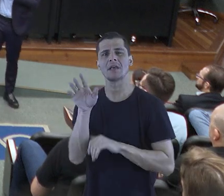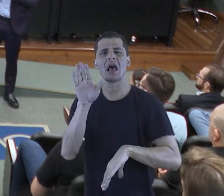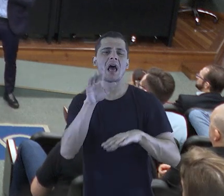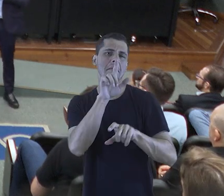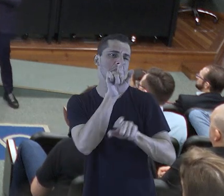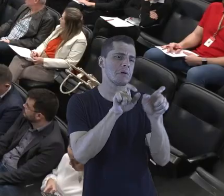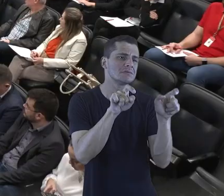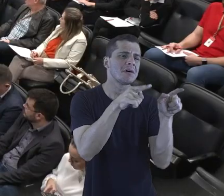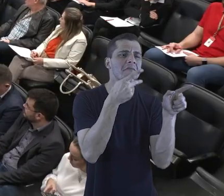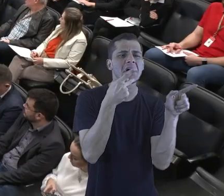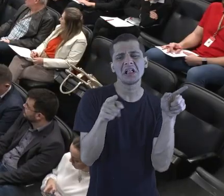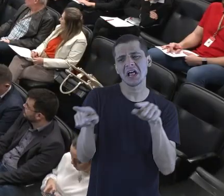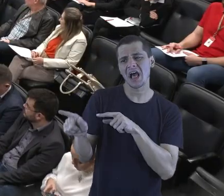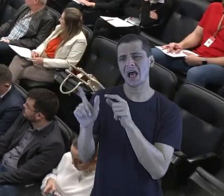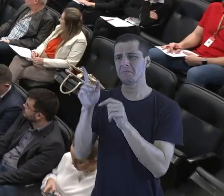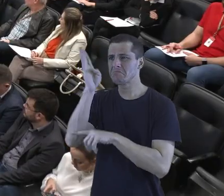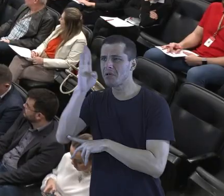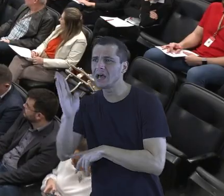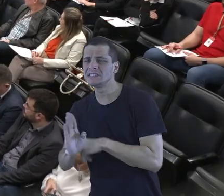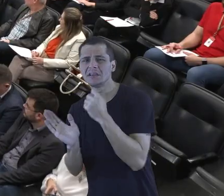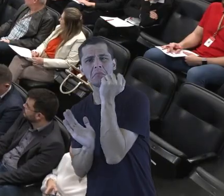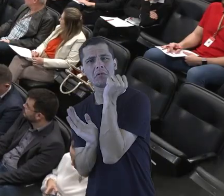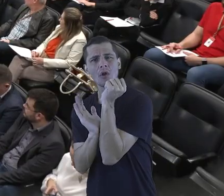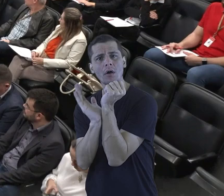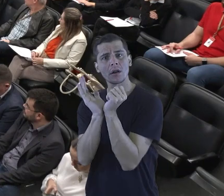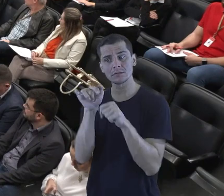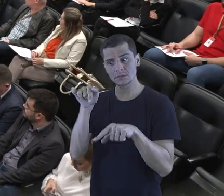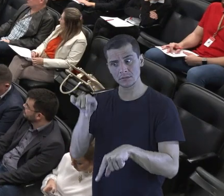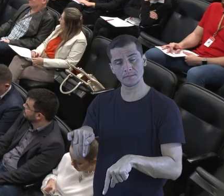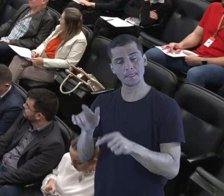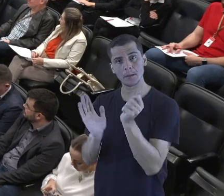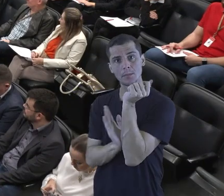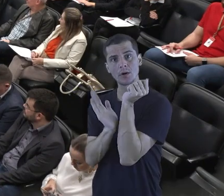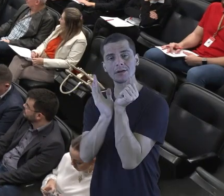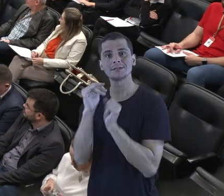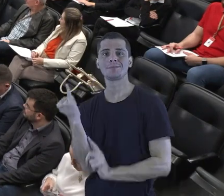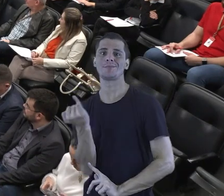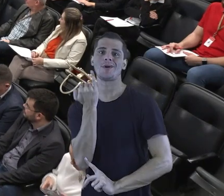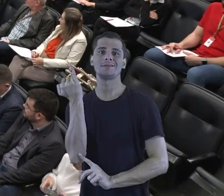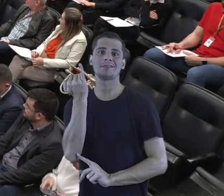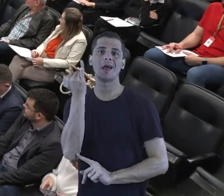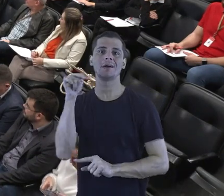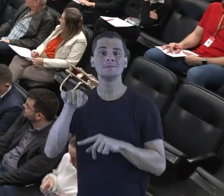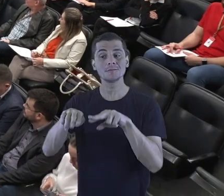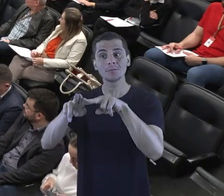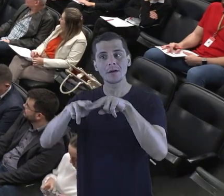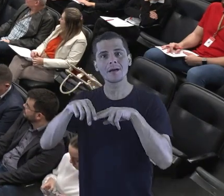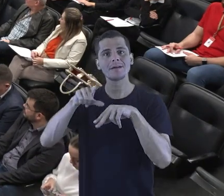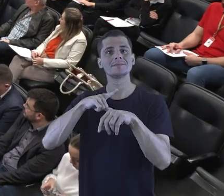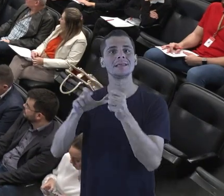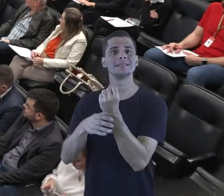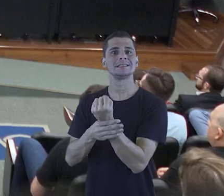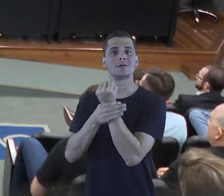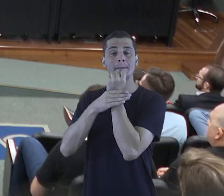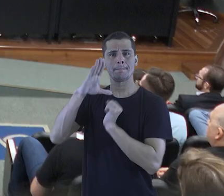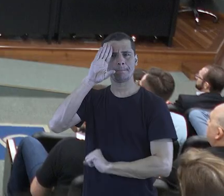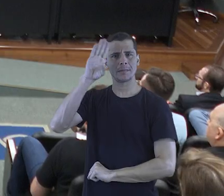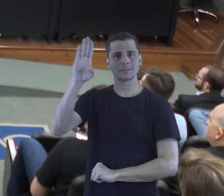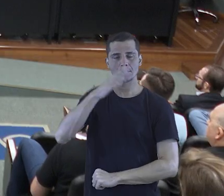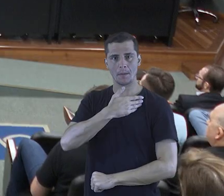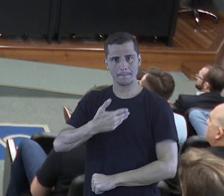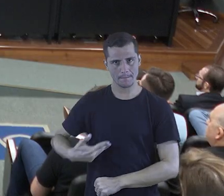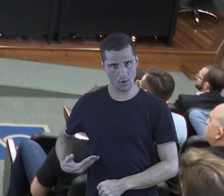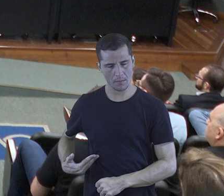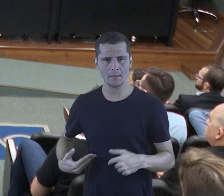outro tema que, se eu for começar a falar, eu tenho até um livro sobre esse assunto, eu adoro isso. Todo mundo acha que a burocracia é horrível. Ah, a burocracia no